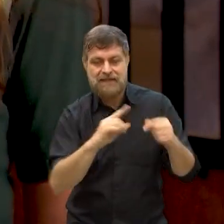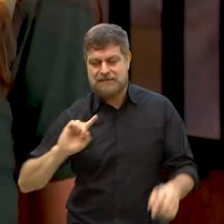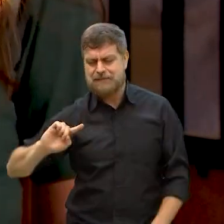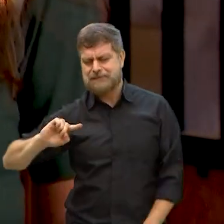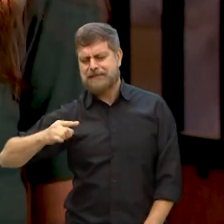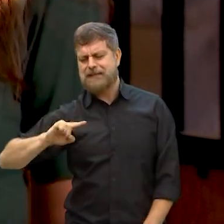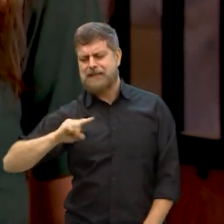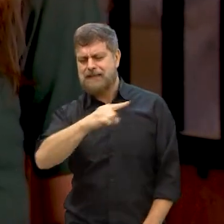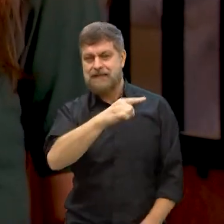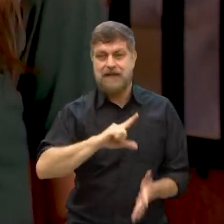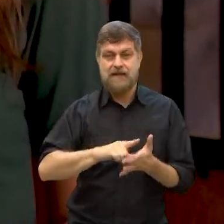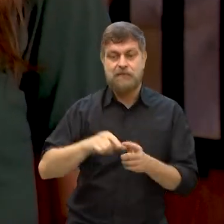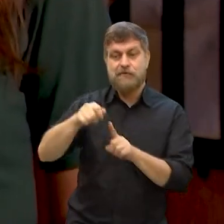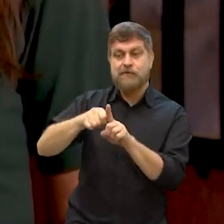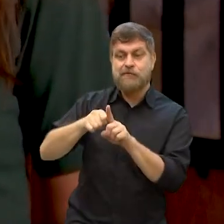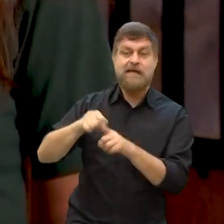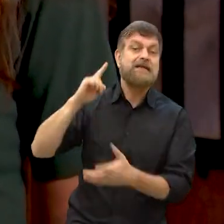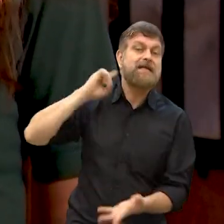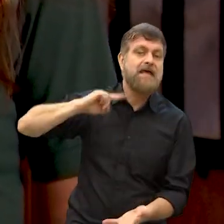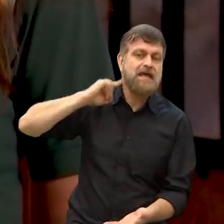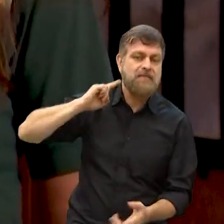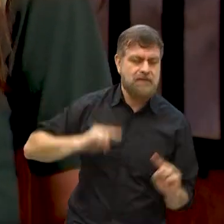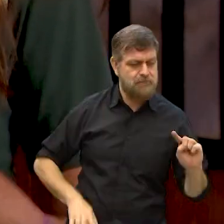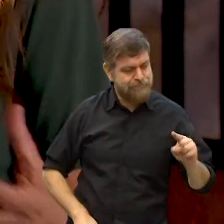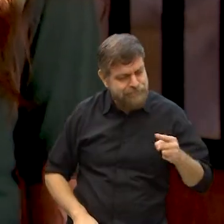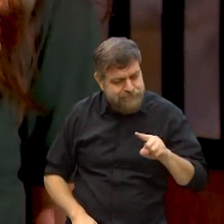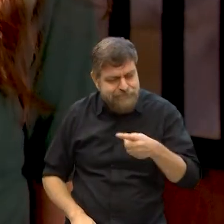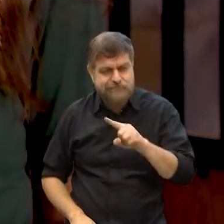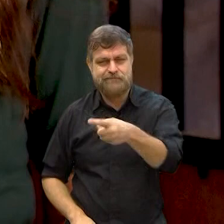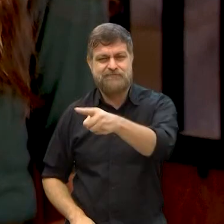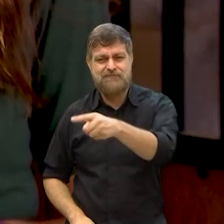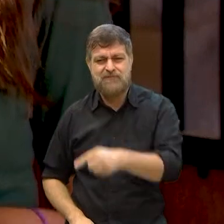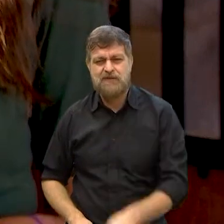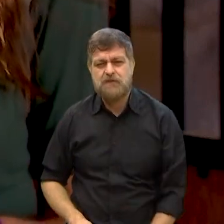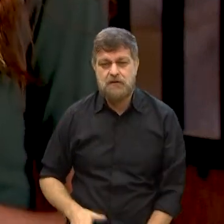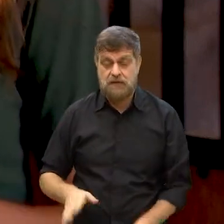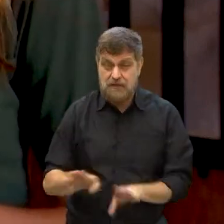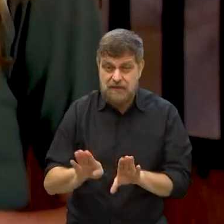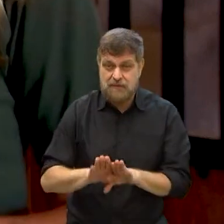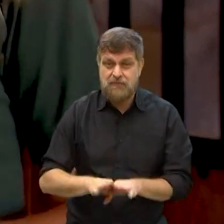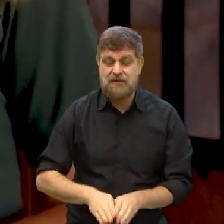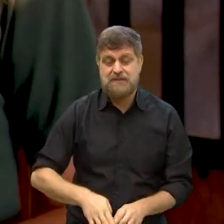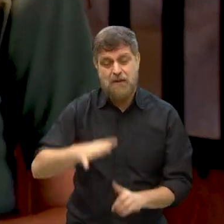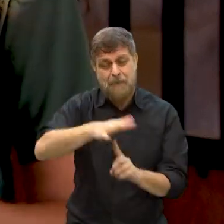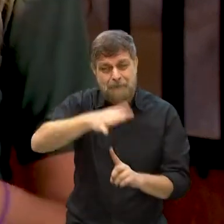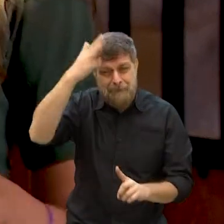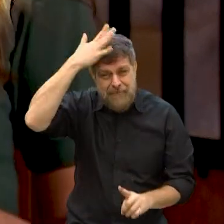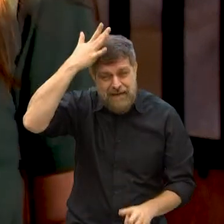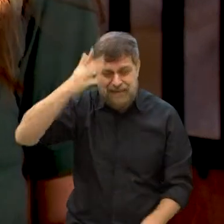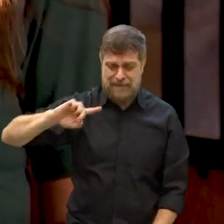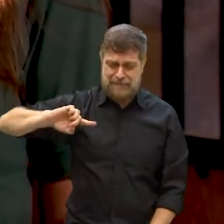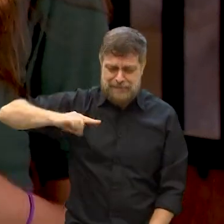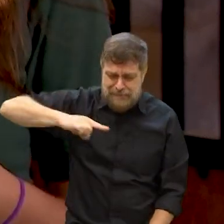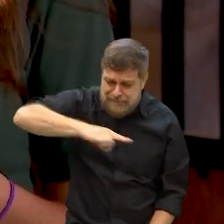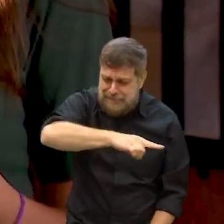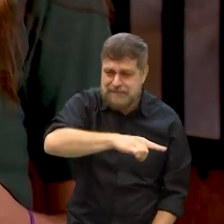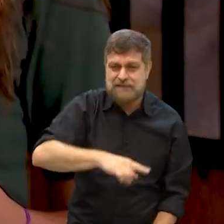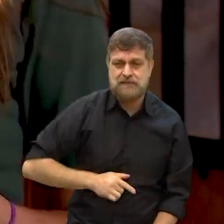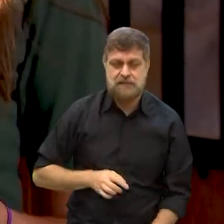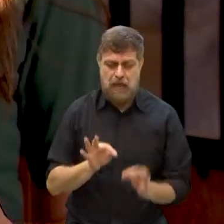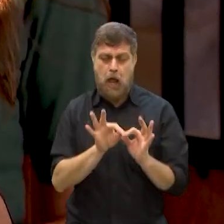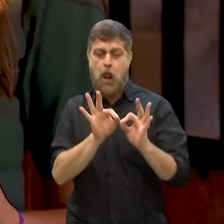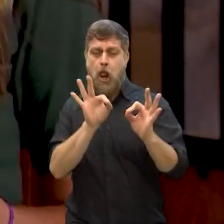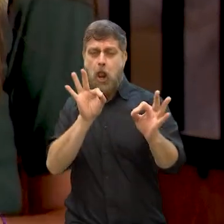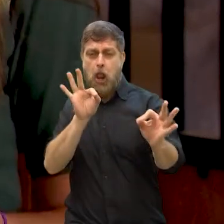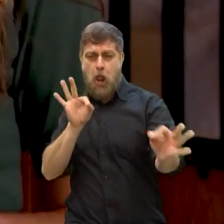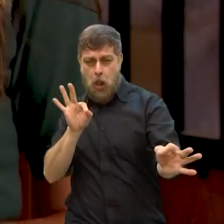são 1.000 quilômetros, o outro mês é Minas Gerais, já são mais 600 quilômetros, outro mês é no Paraná, já são mais 600 quilômetros, então